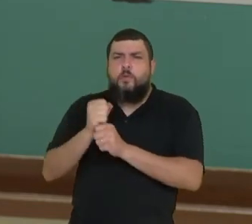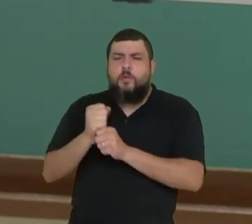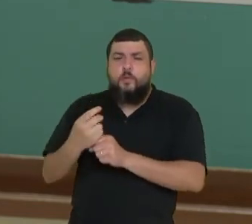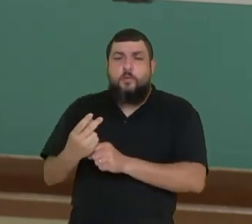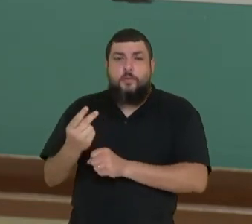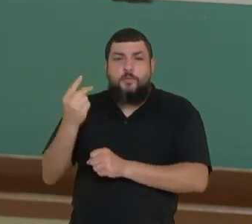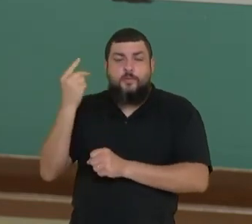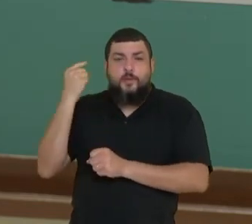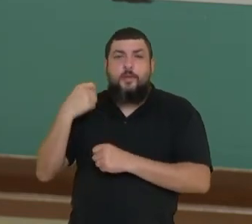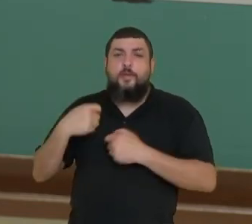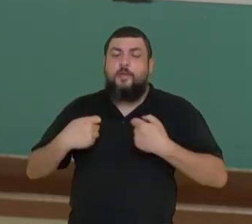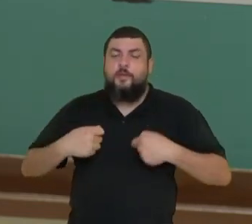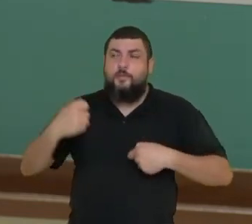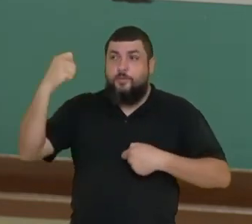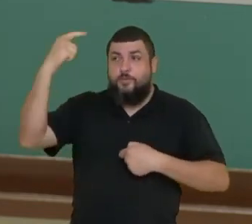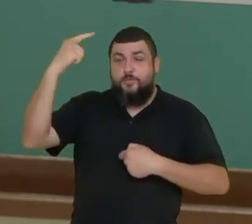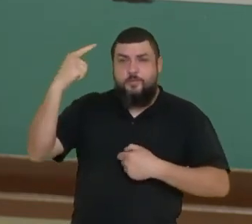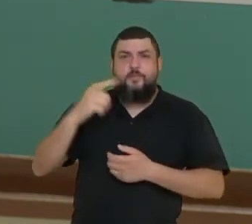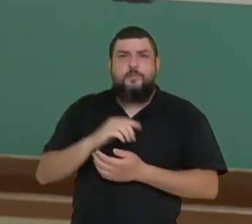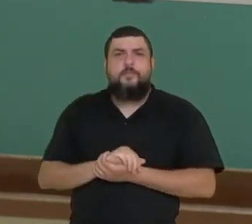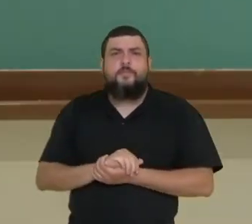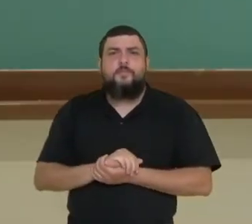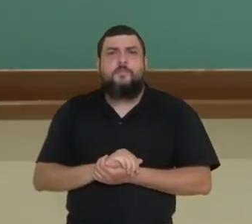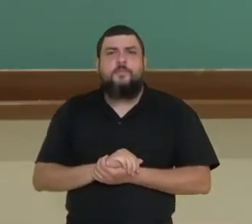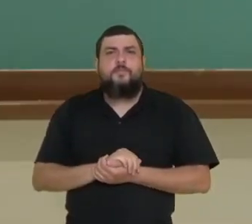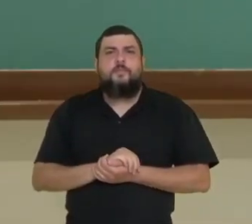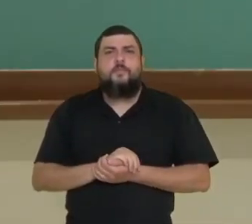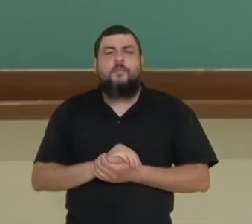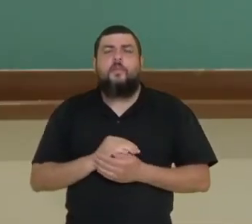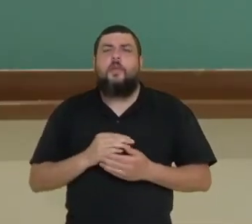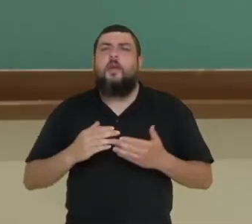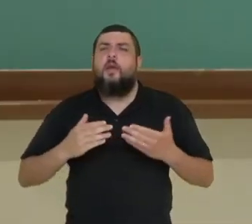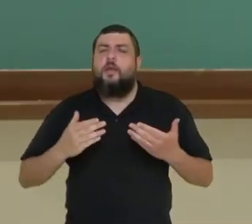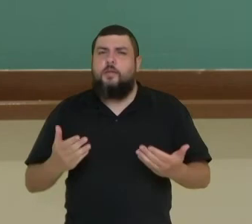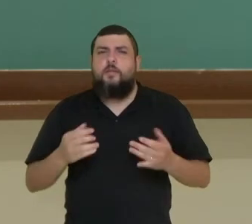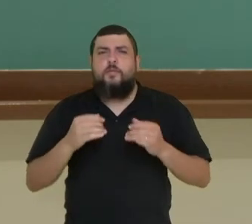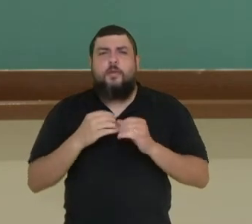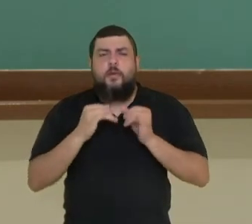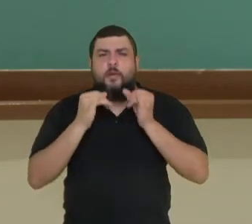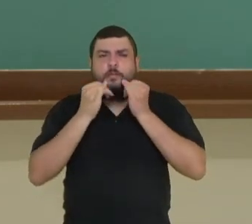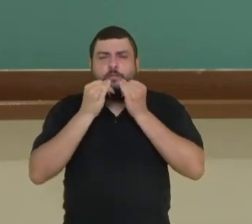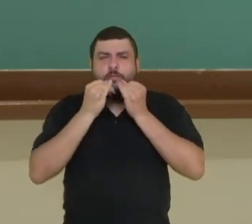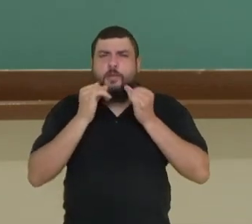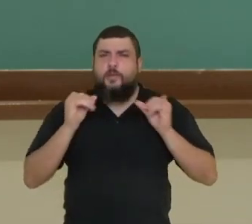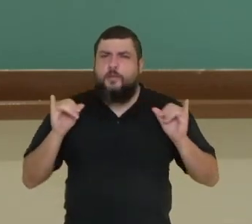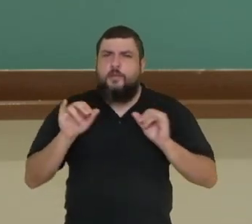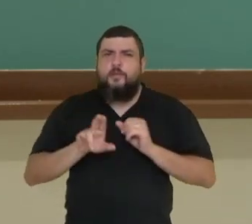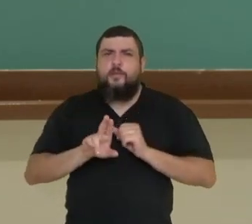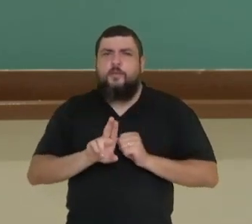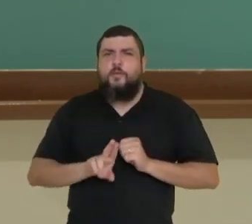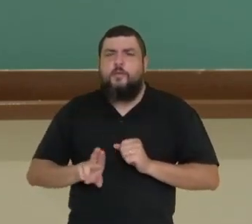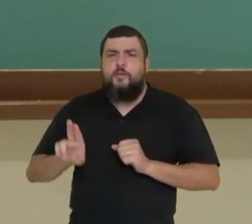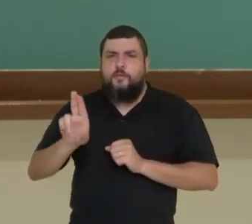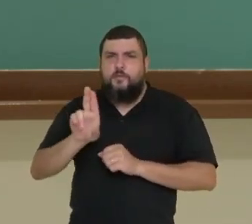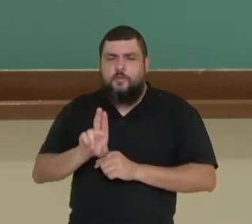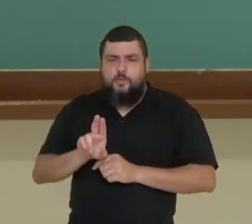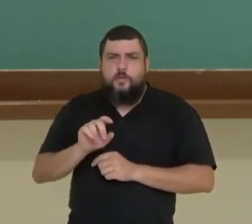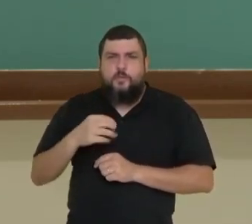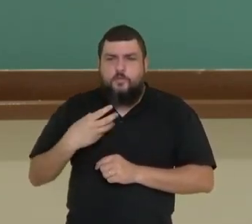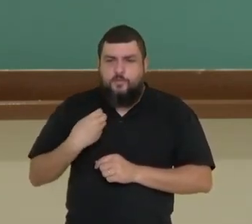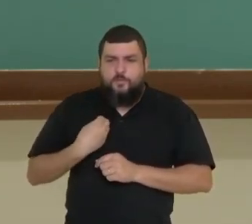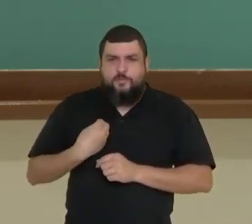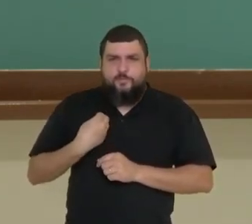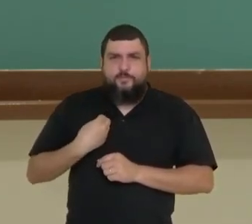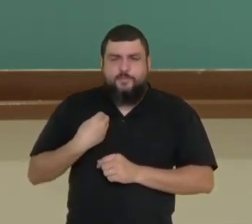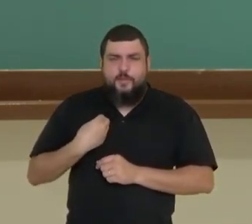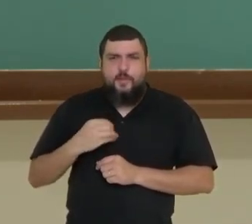do Sol, certo? Então, praticamente toda a nossa energia, né, que nós utilizamos aqui para manter a vida,